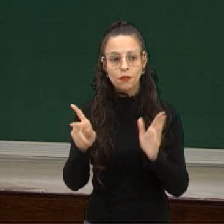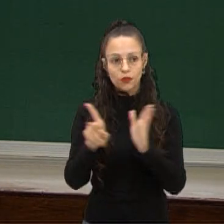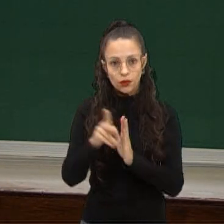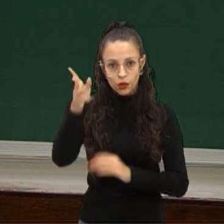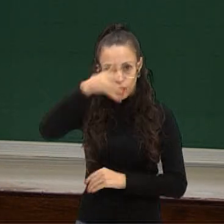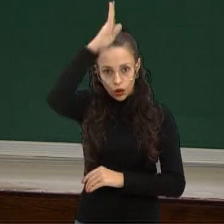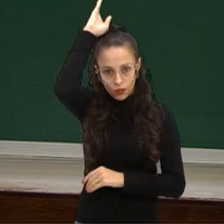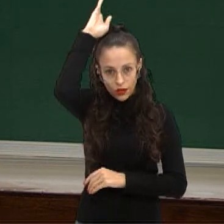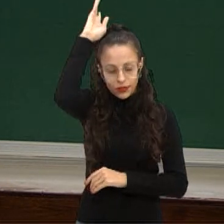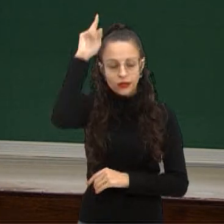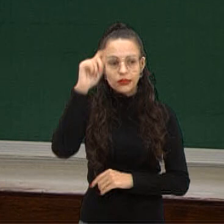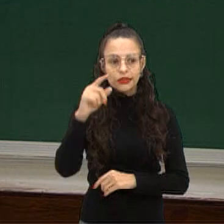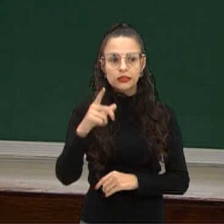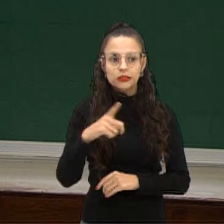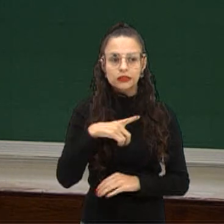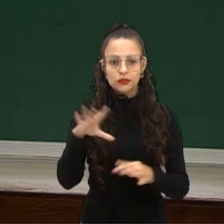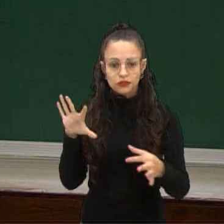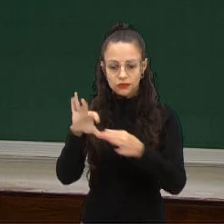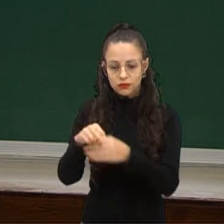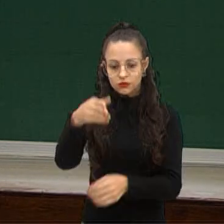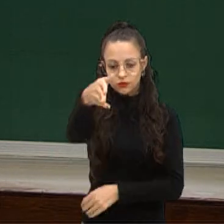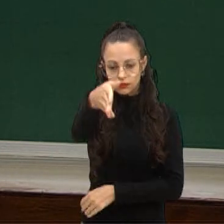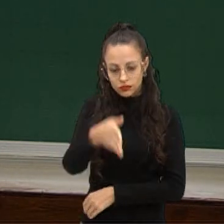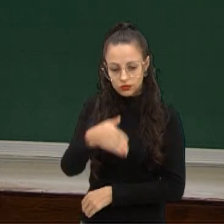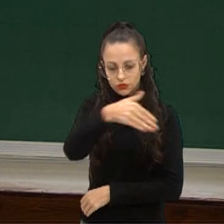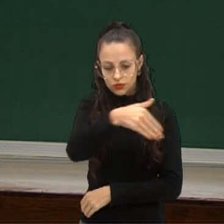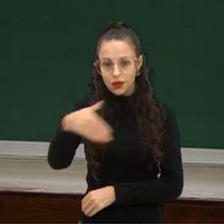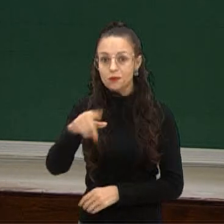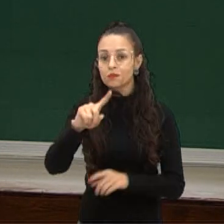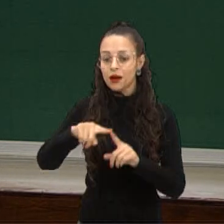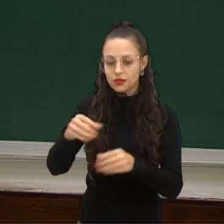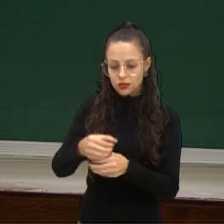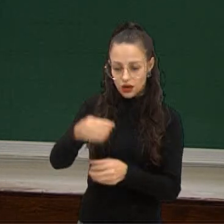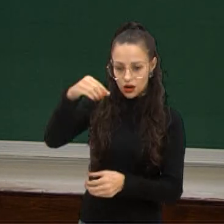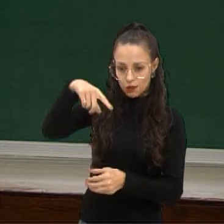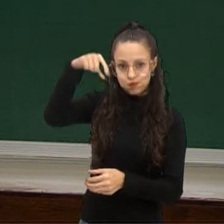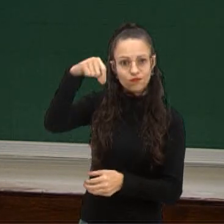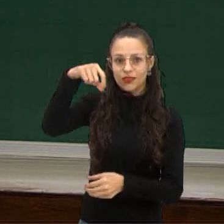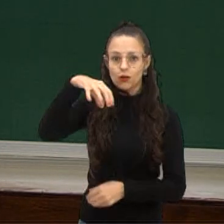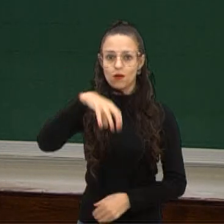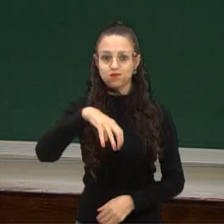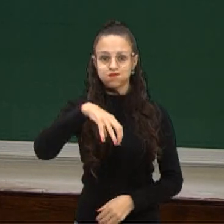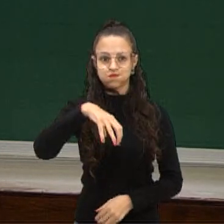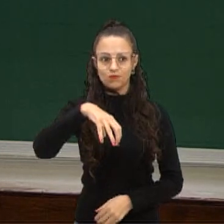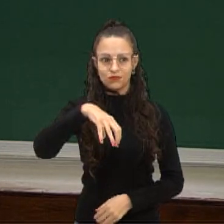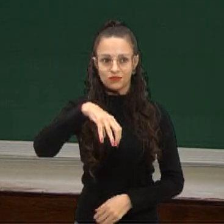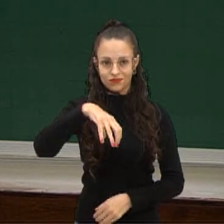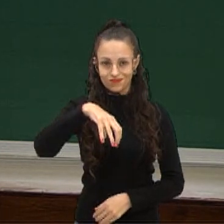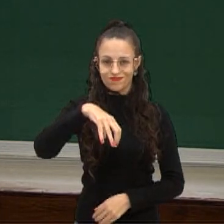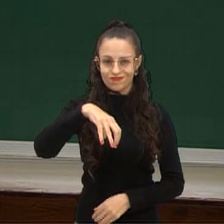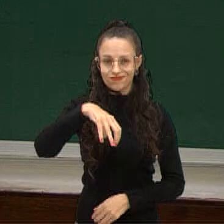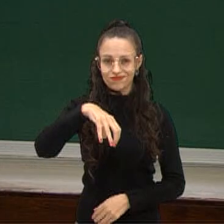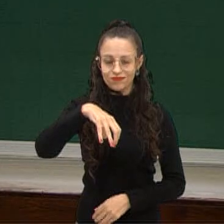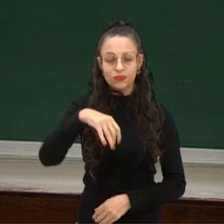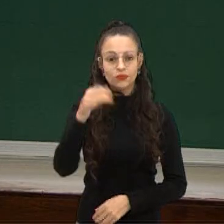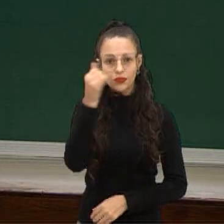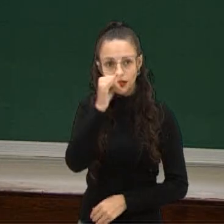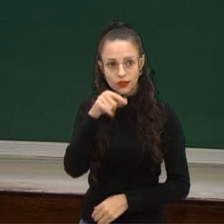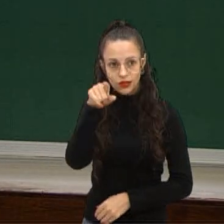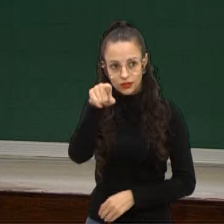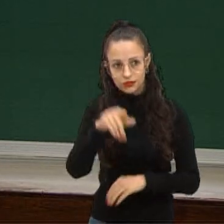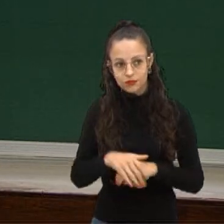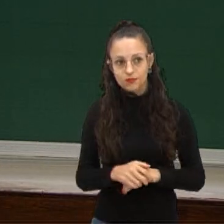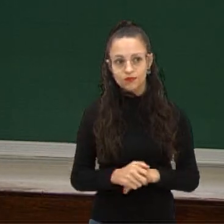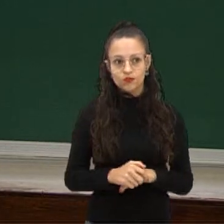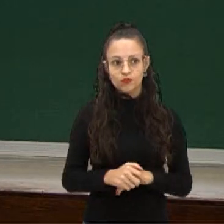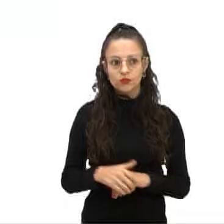românica. Ela tem a concepção em cruz, só que em vez da torre, ela tem uma pequena cúpula. Essa é de Pisa, na Itália, ela tem a torre lá na frente,